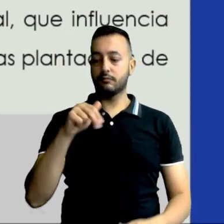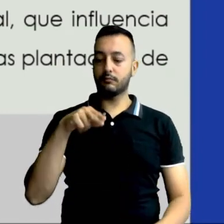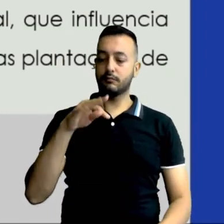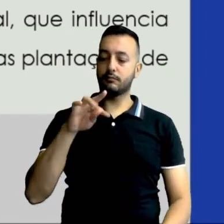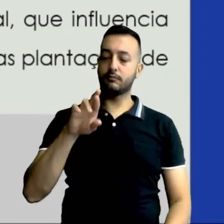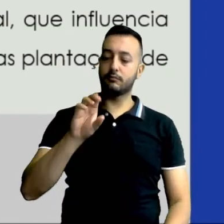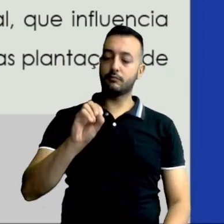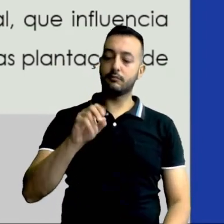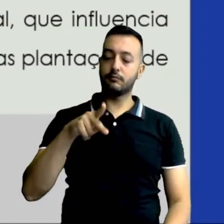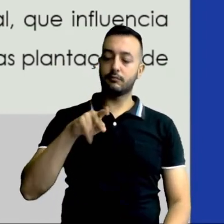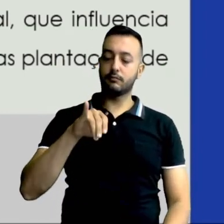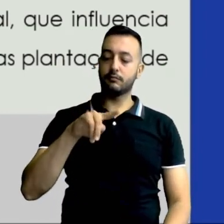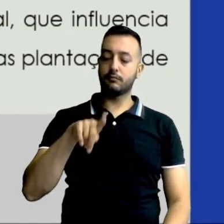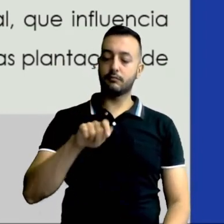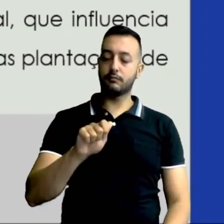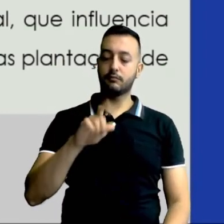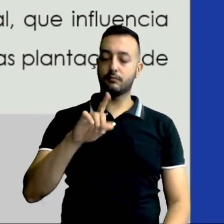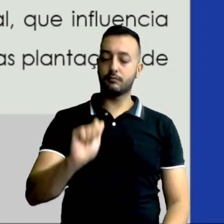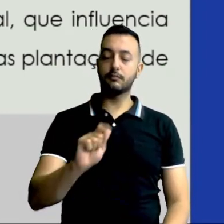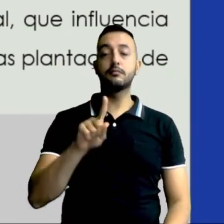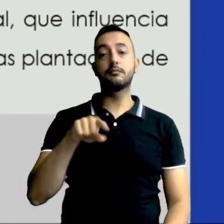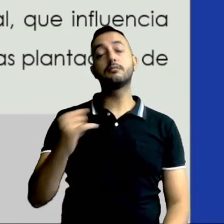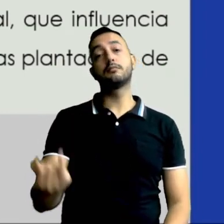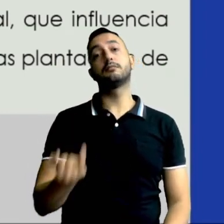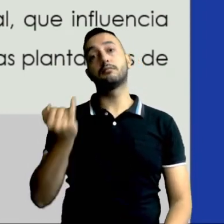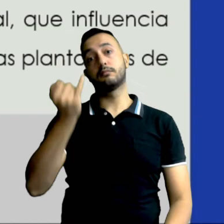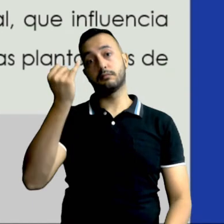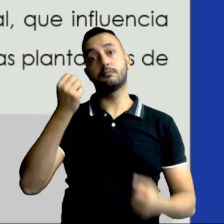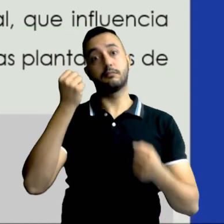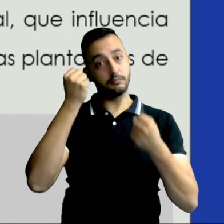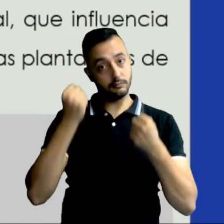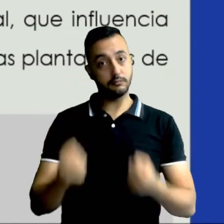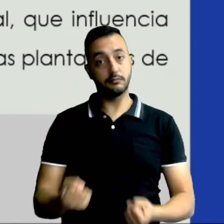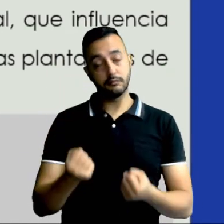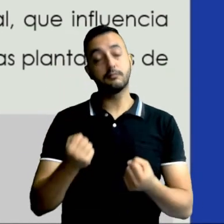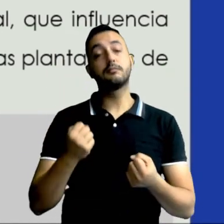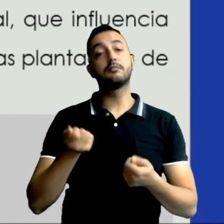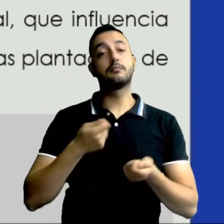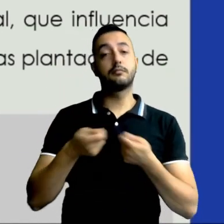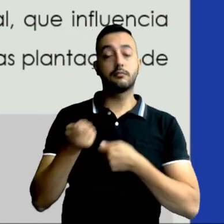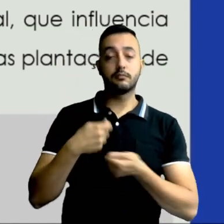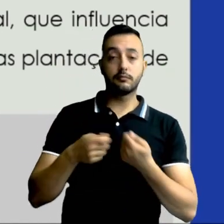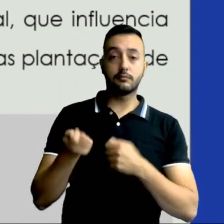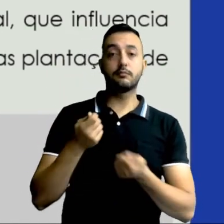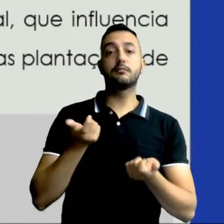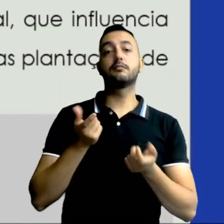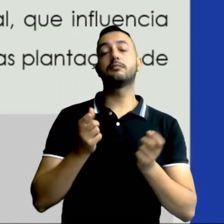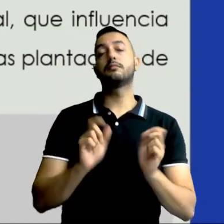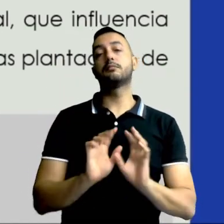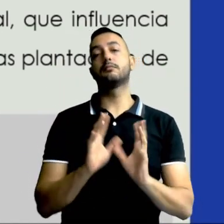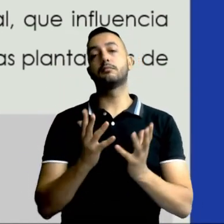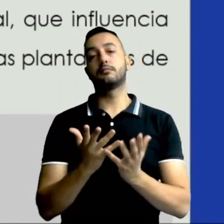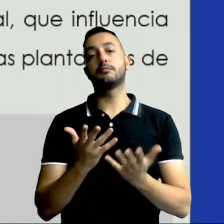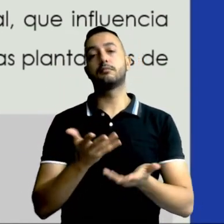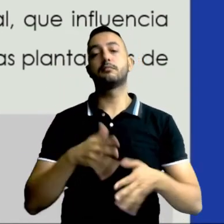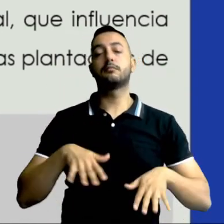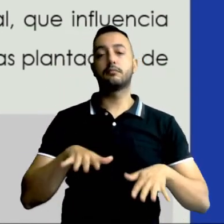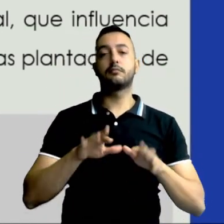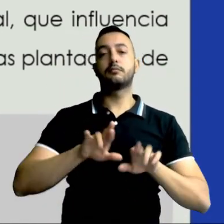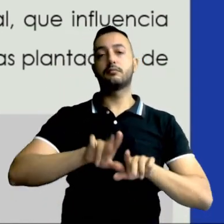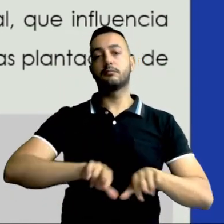vem a ser isso né ela importante rio sendo berço de diversas atividades econômicas como a horticultura